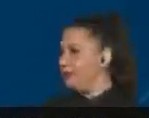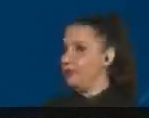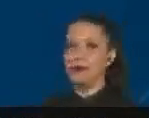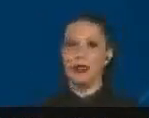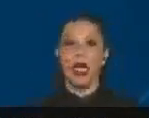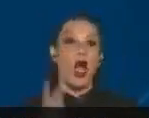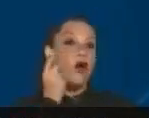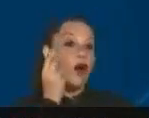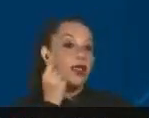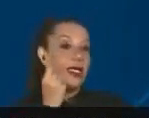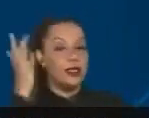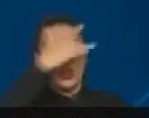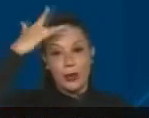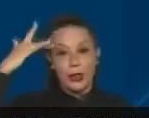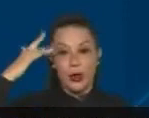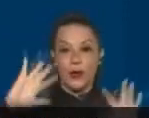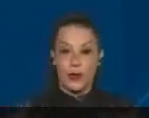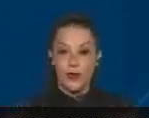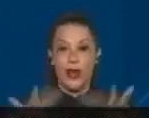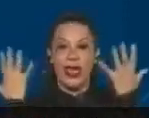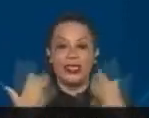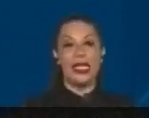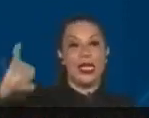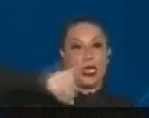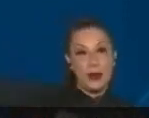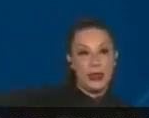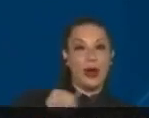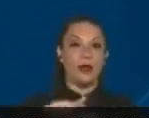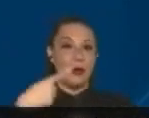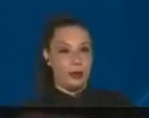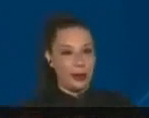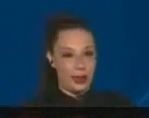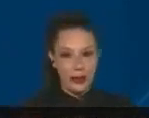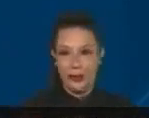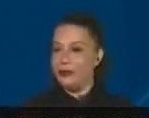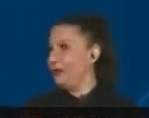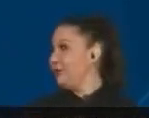Em Fortaleza, os eleitores festejaram na capital e no interior.